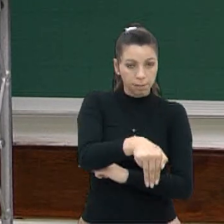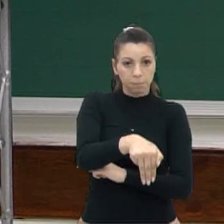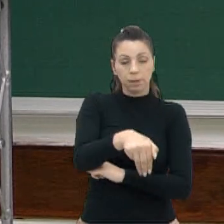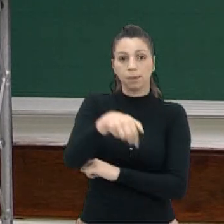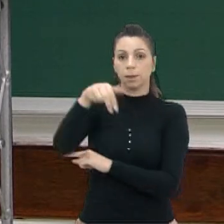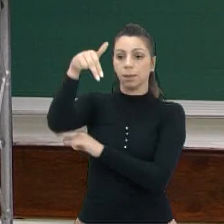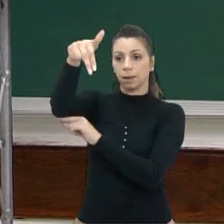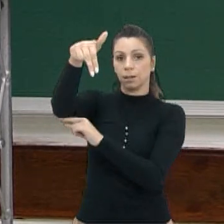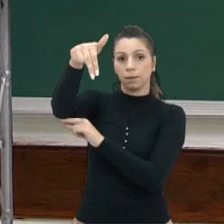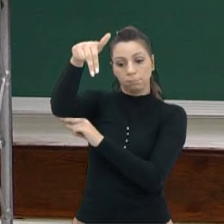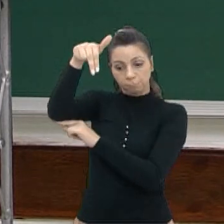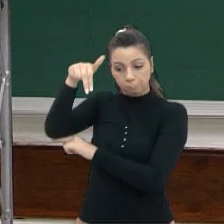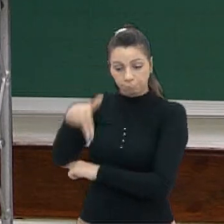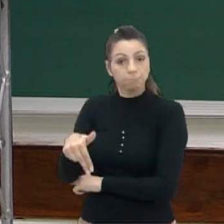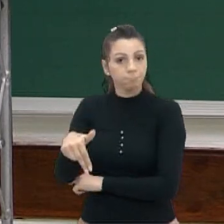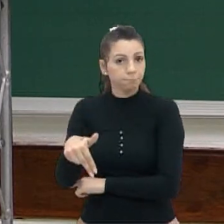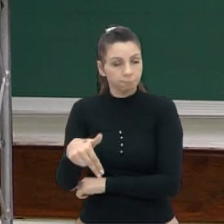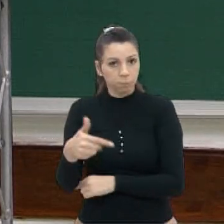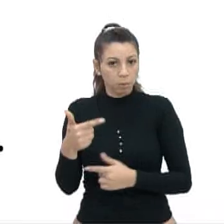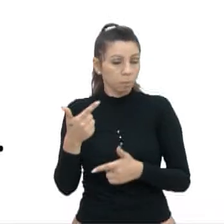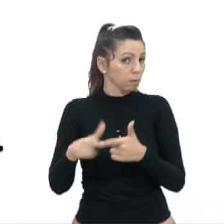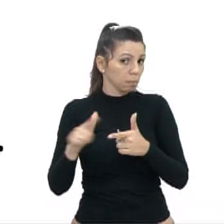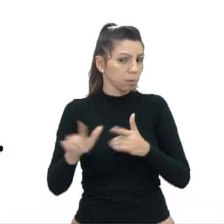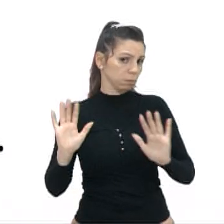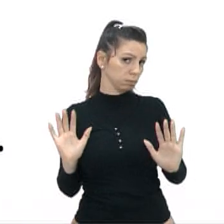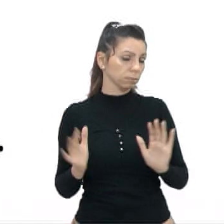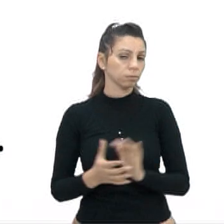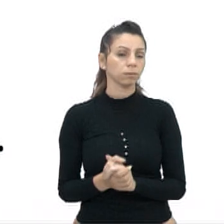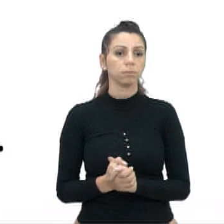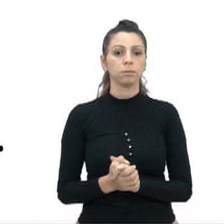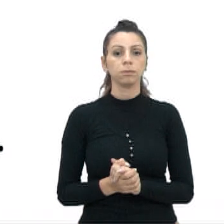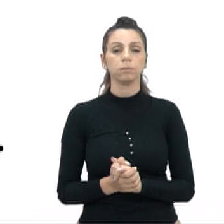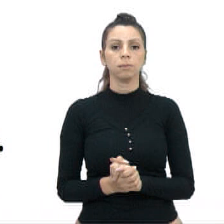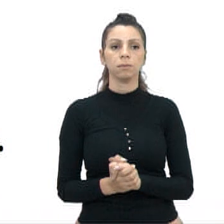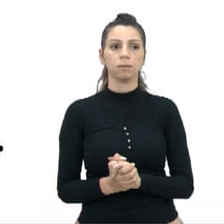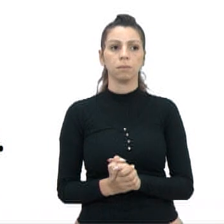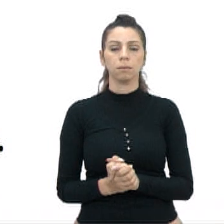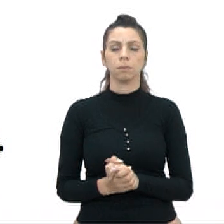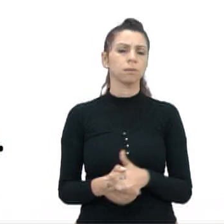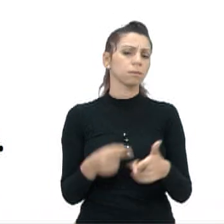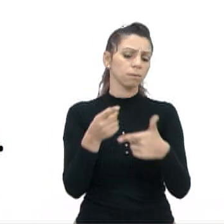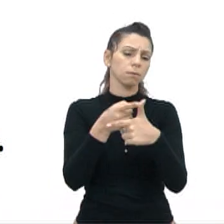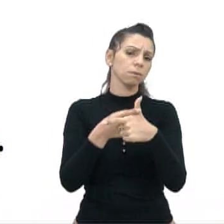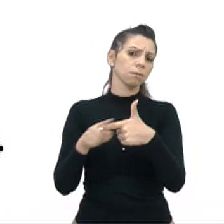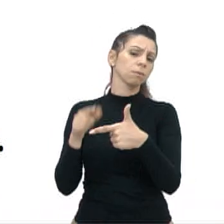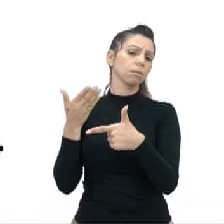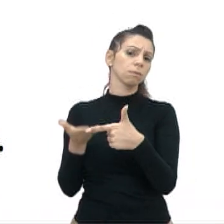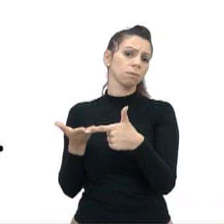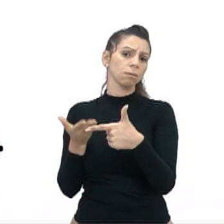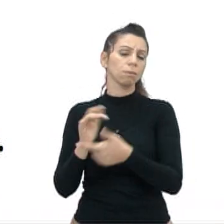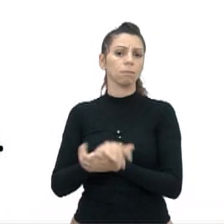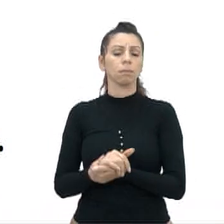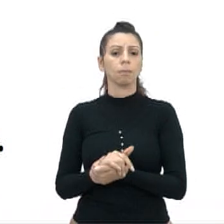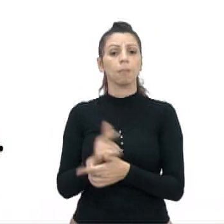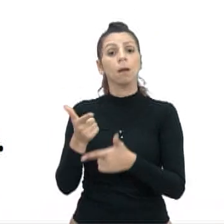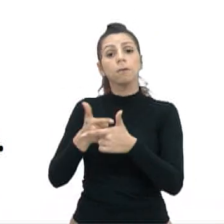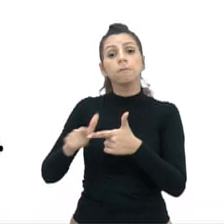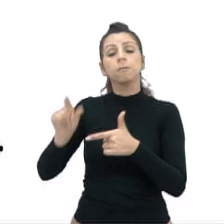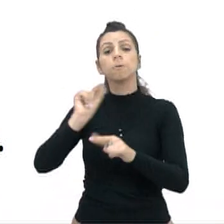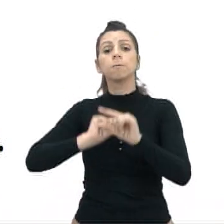Repete, sem problema. E a divisão? Na divisão, você faz o